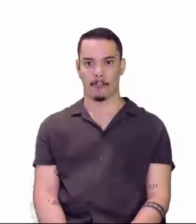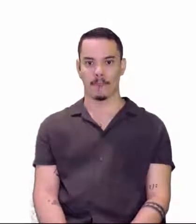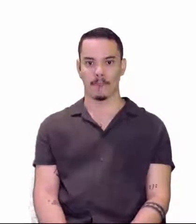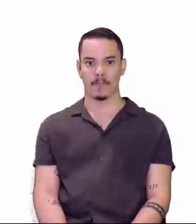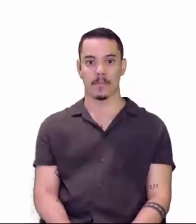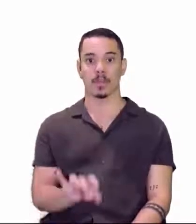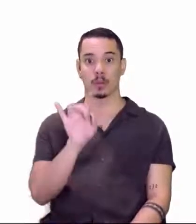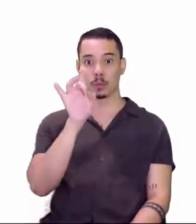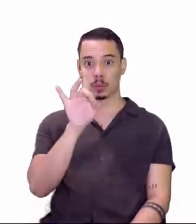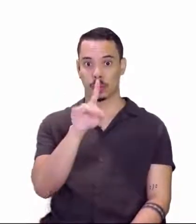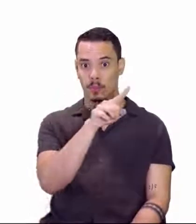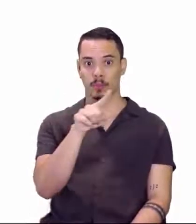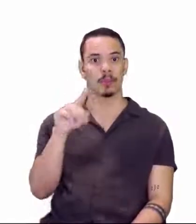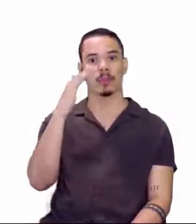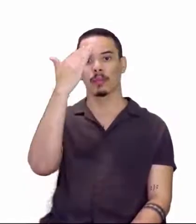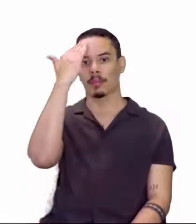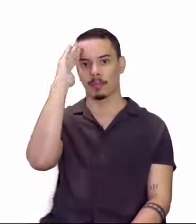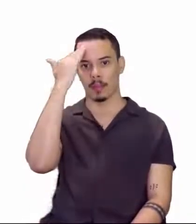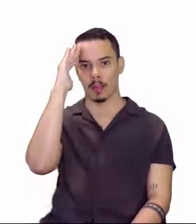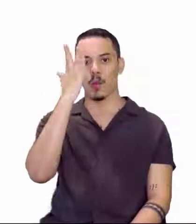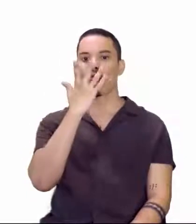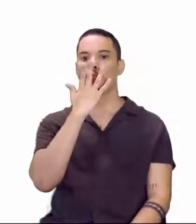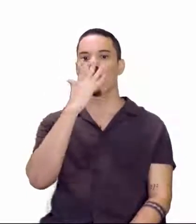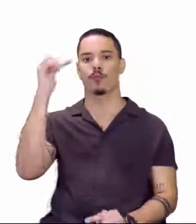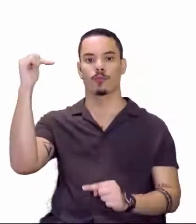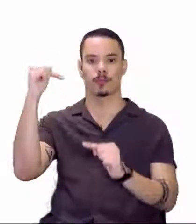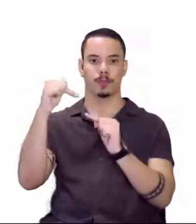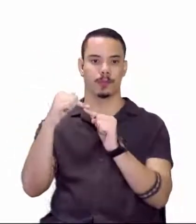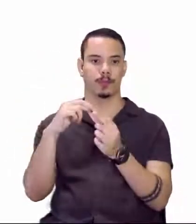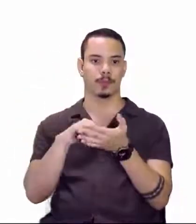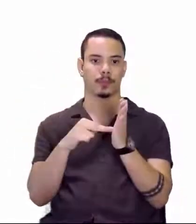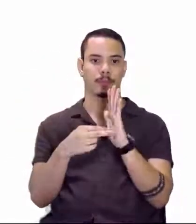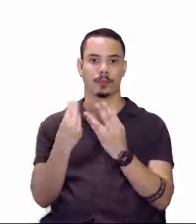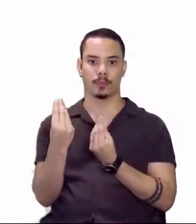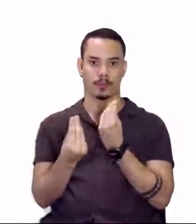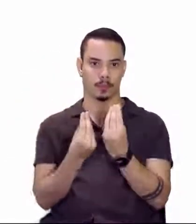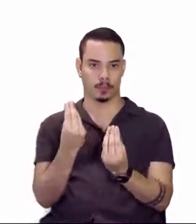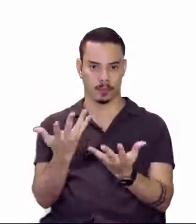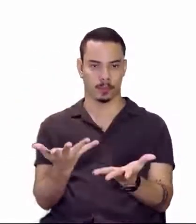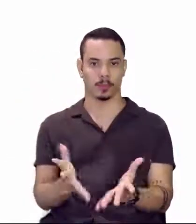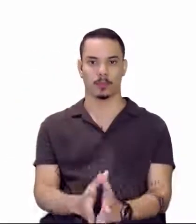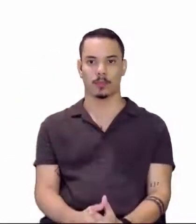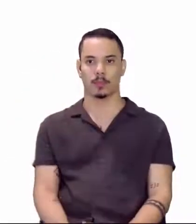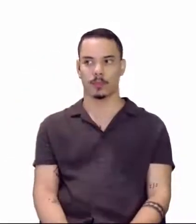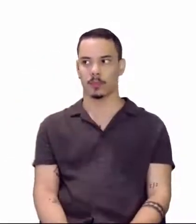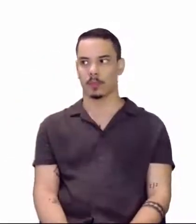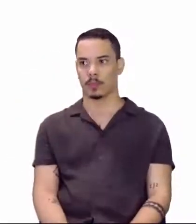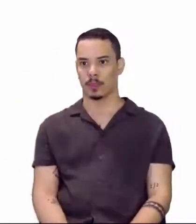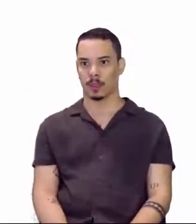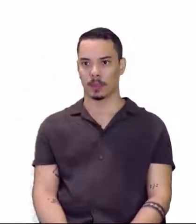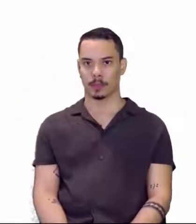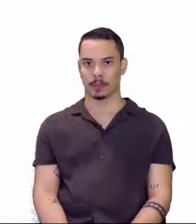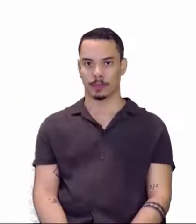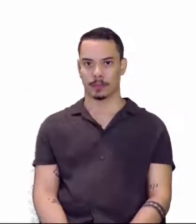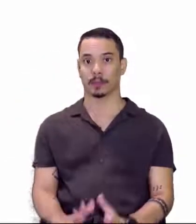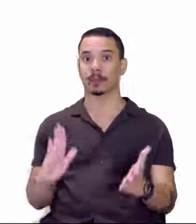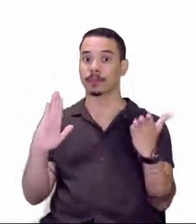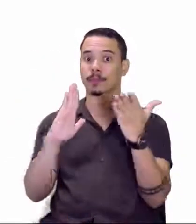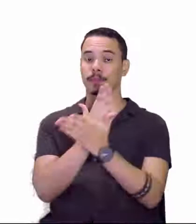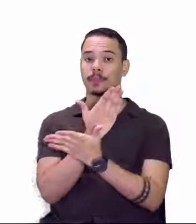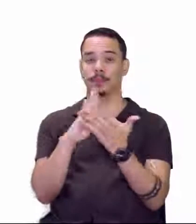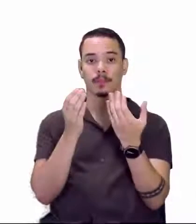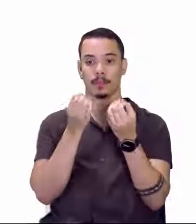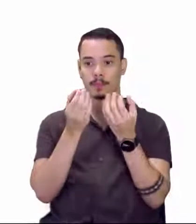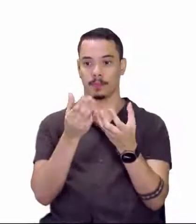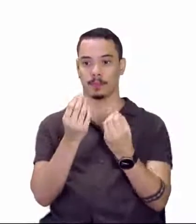você entender como estão os elementos químicos na tabela periódica. Algumas informações